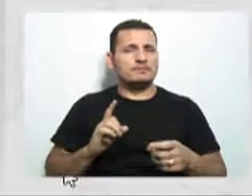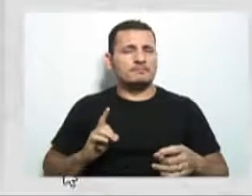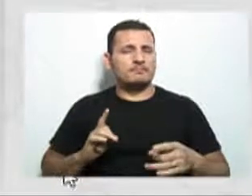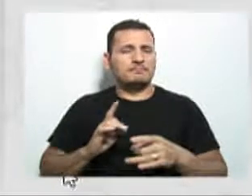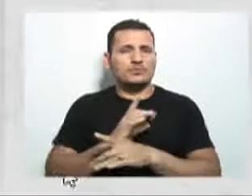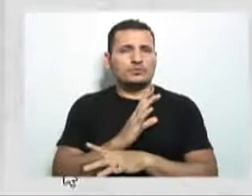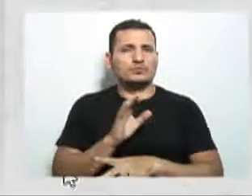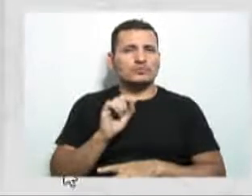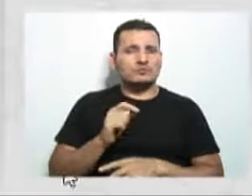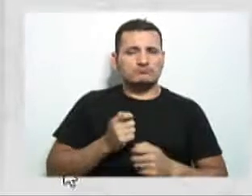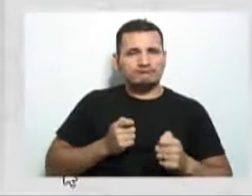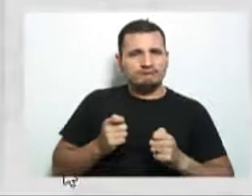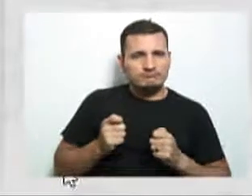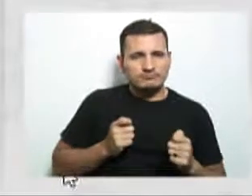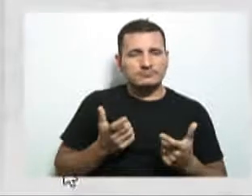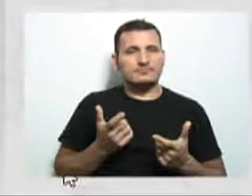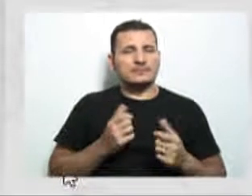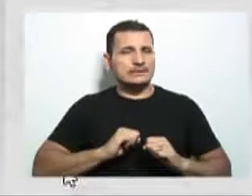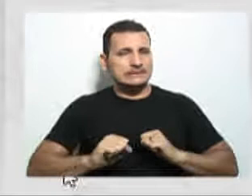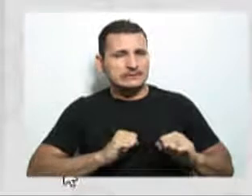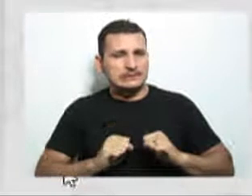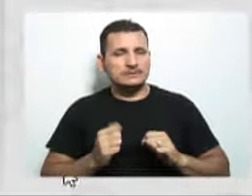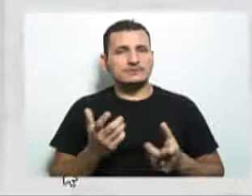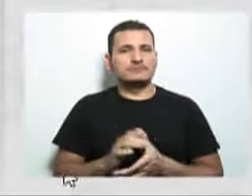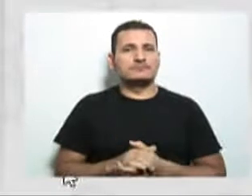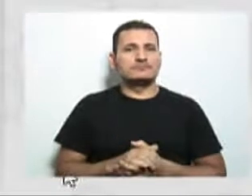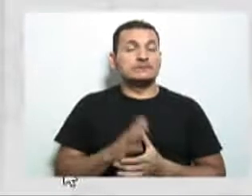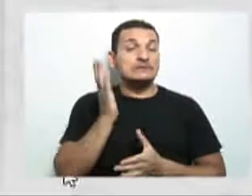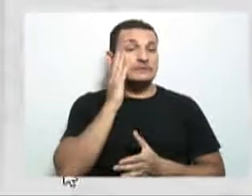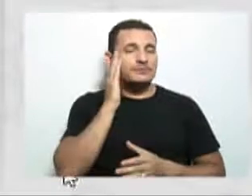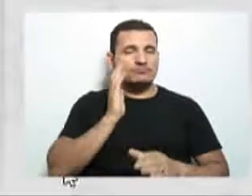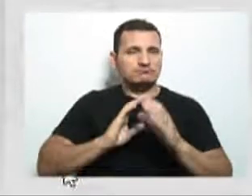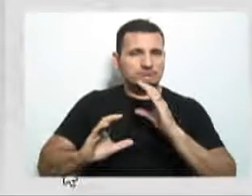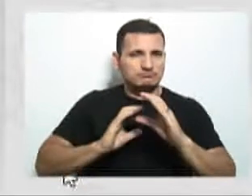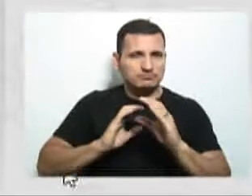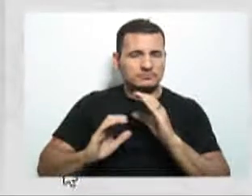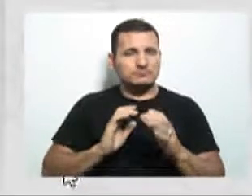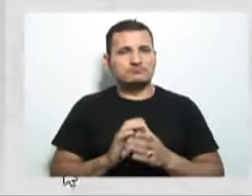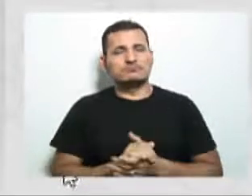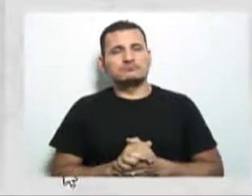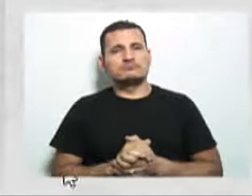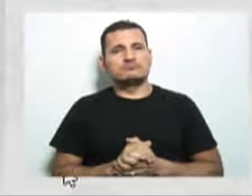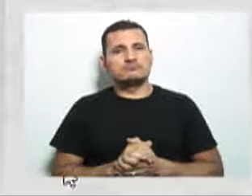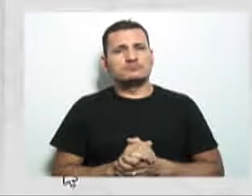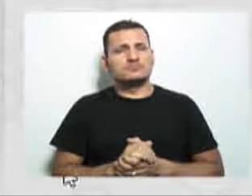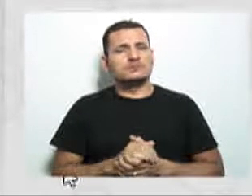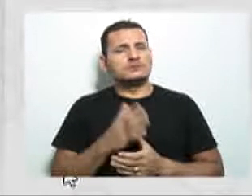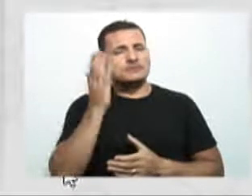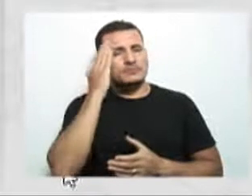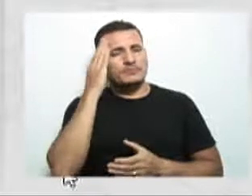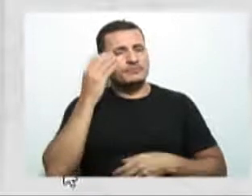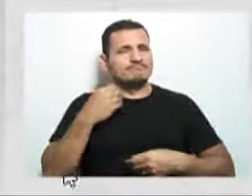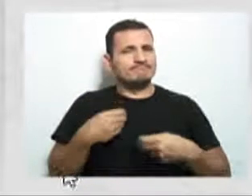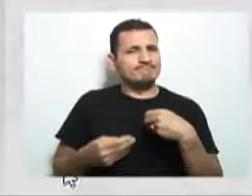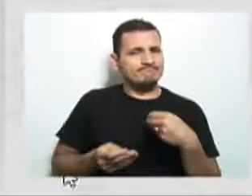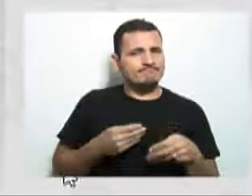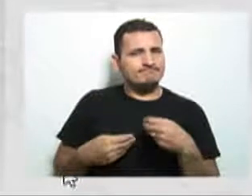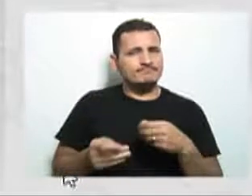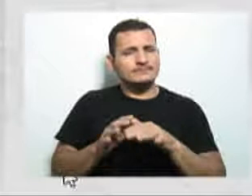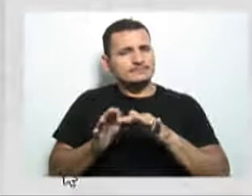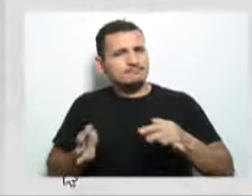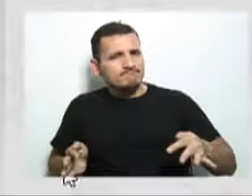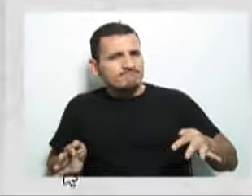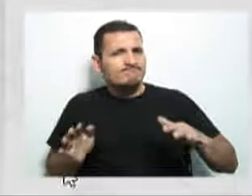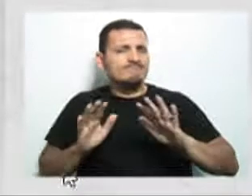para controlar a sua ansiedade, para trabalhar a comunicação, para ser uma pessoa que vai ser flexível, caso necessário. É